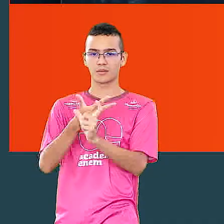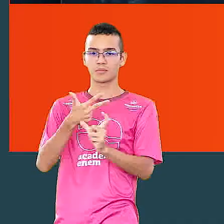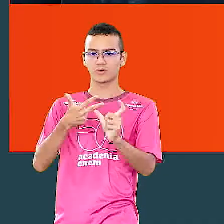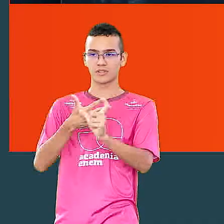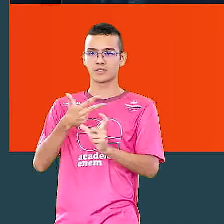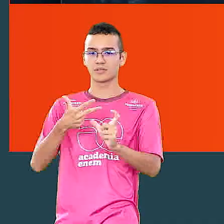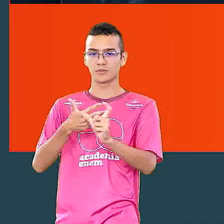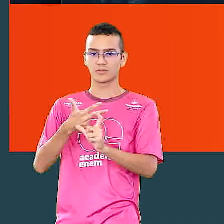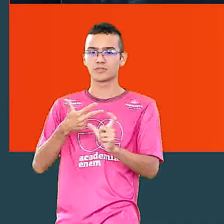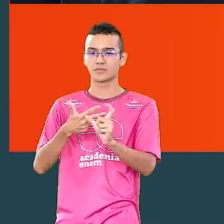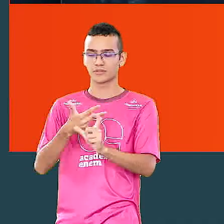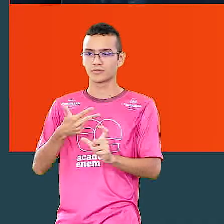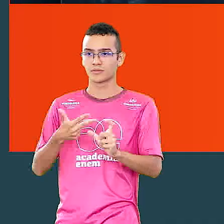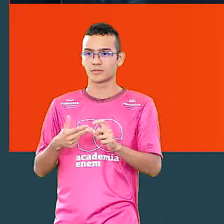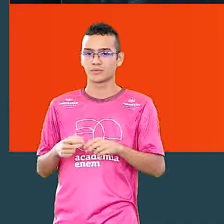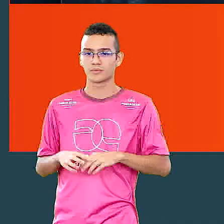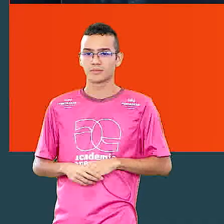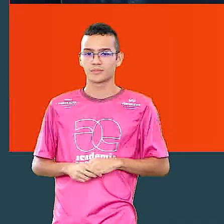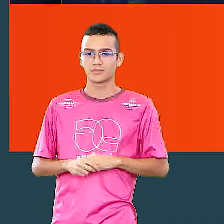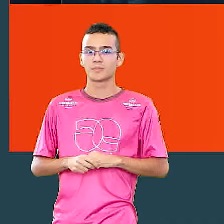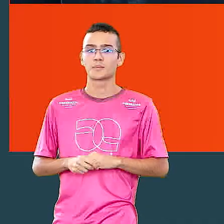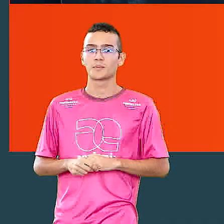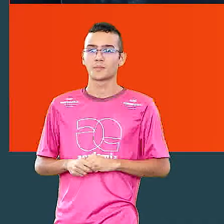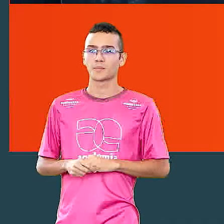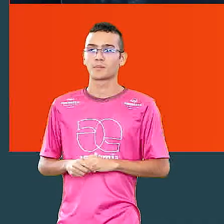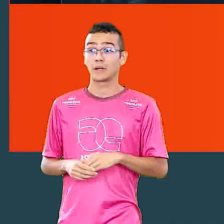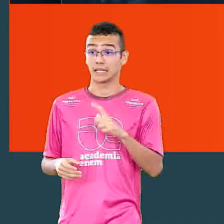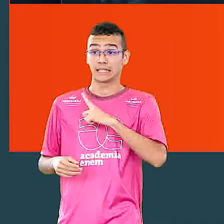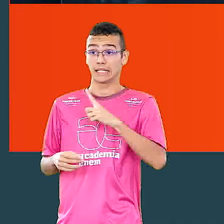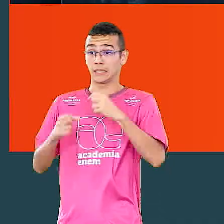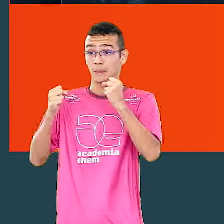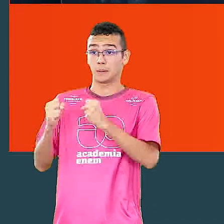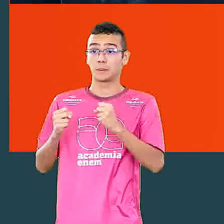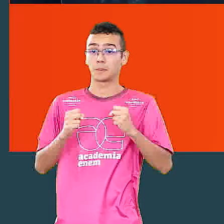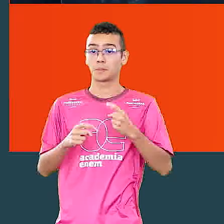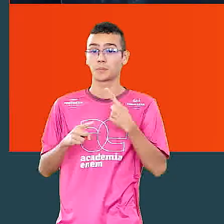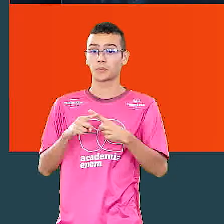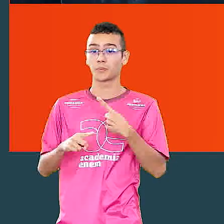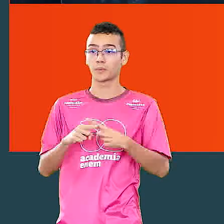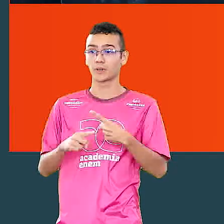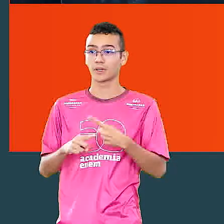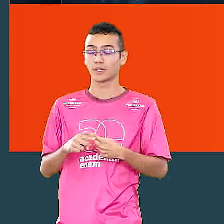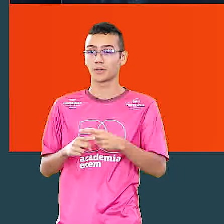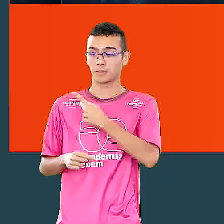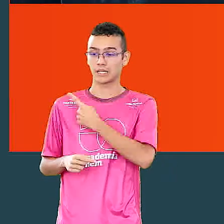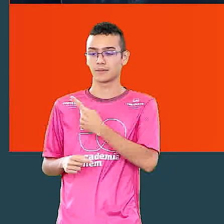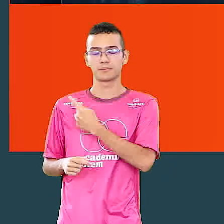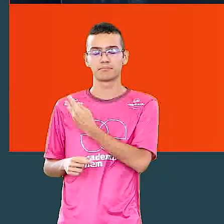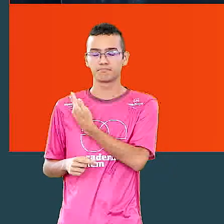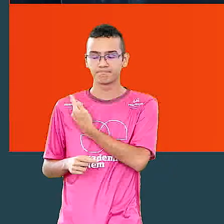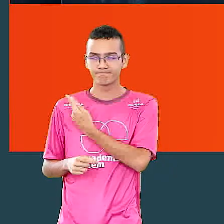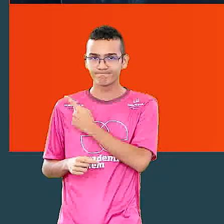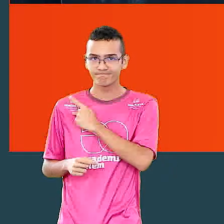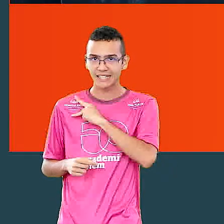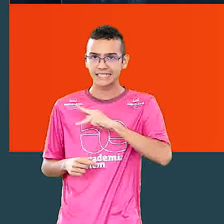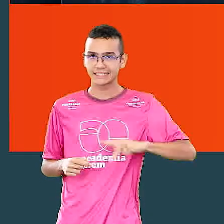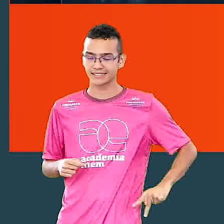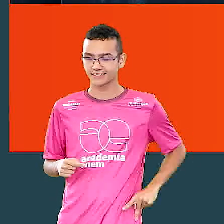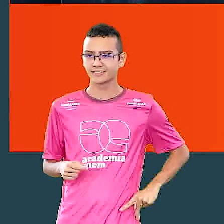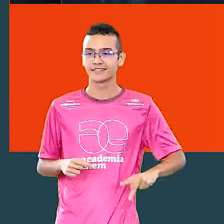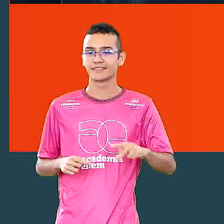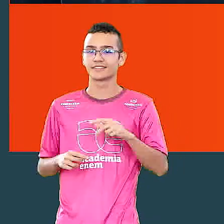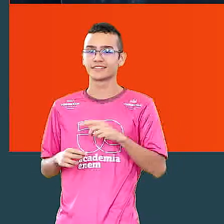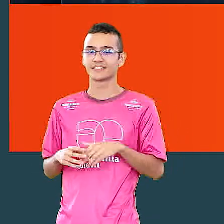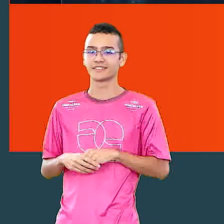O presidente tem todos os poderes agora, porque ele pode mandar prender, soltar. Revogação dos instrumentos jurídicos implantados durante o golpe de